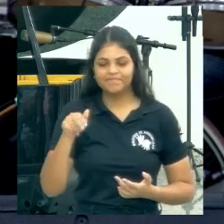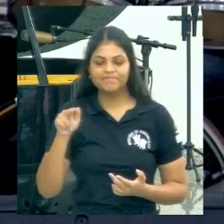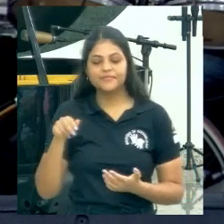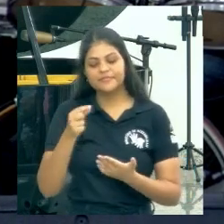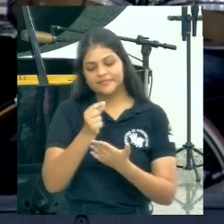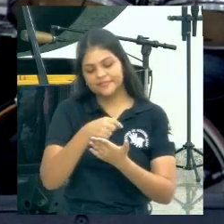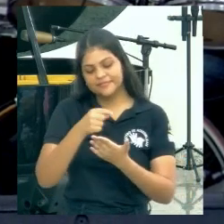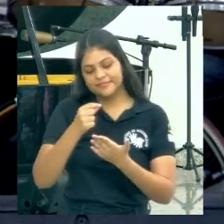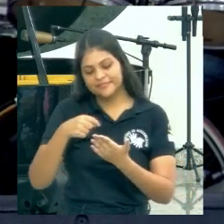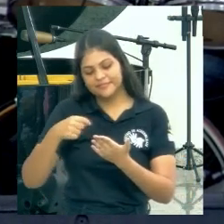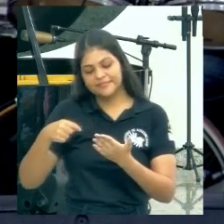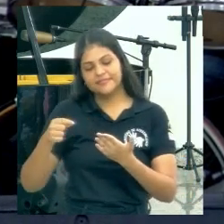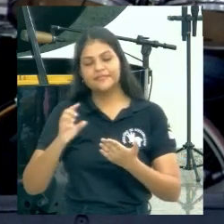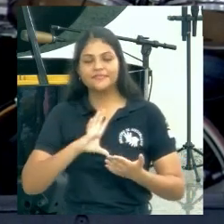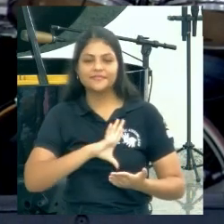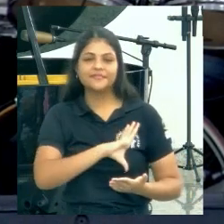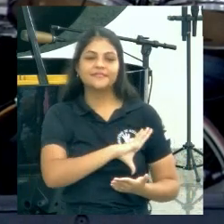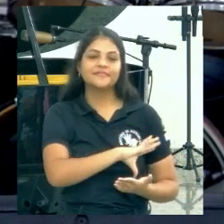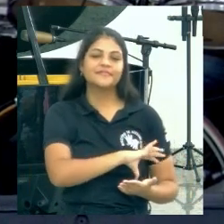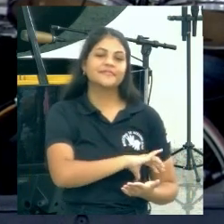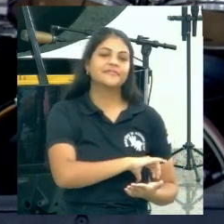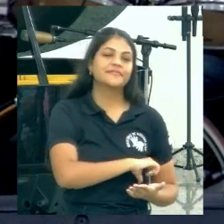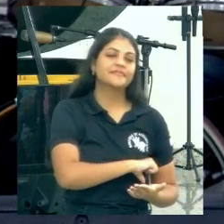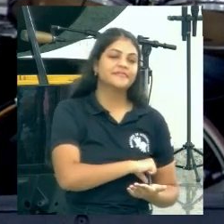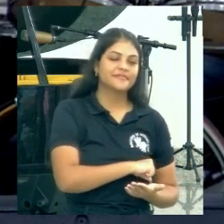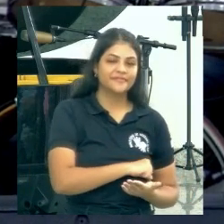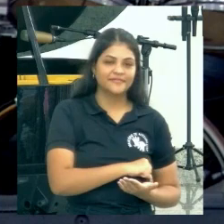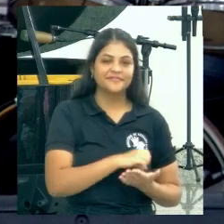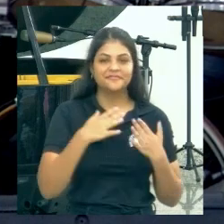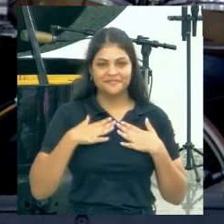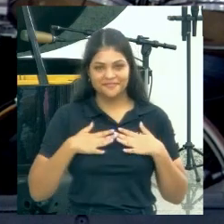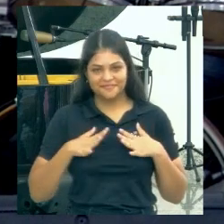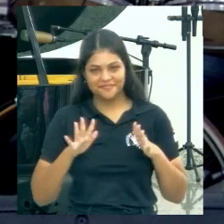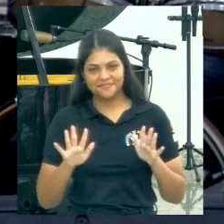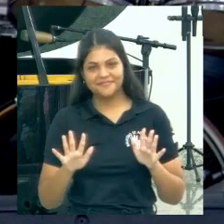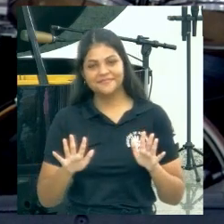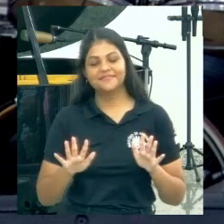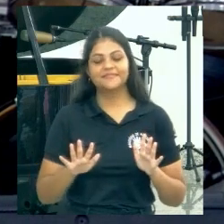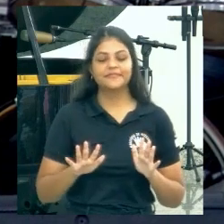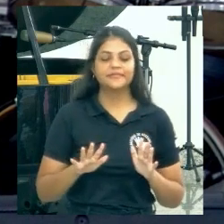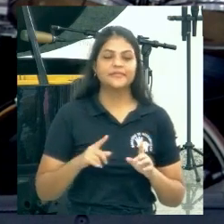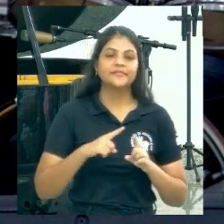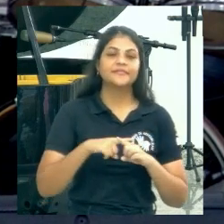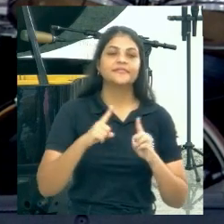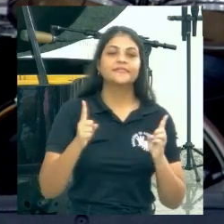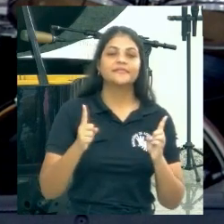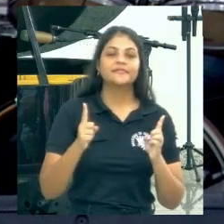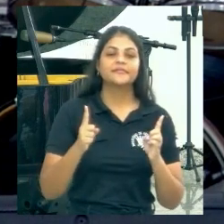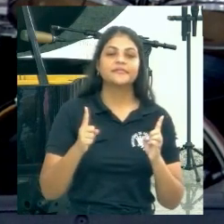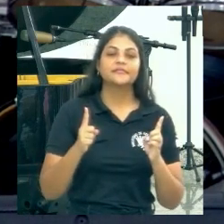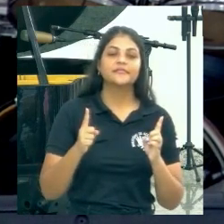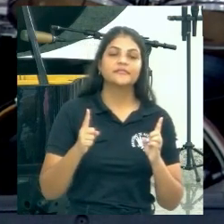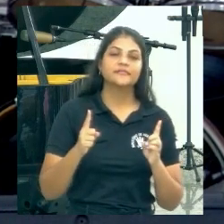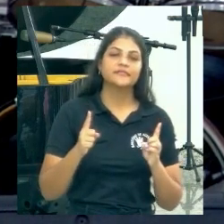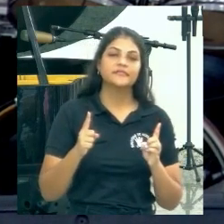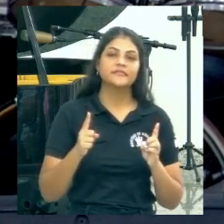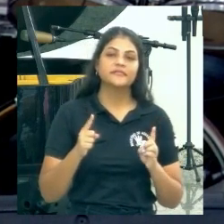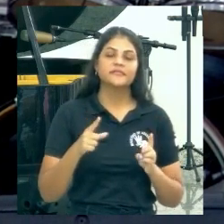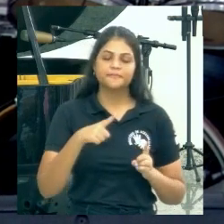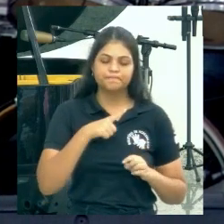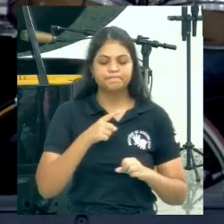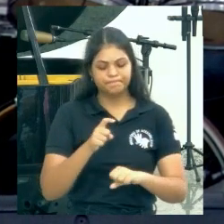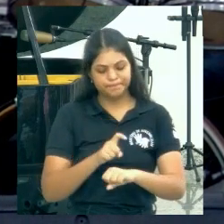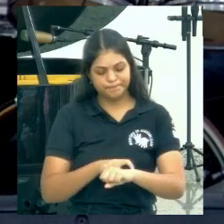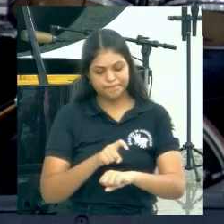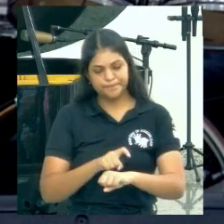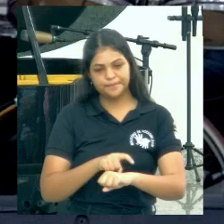uma carta de amor, não se sinta ofendido pelo pastor. Mas eu insisto, sabem, que houve um tempo